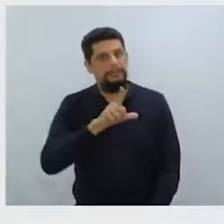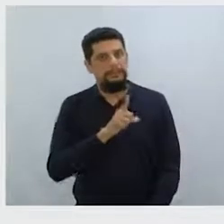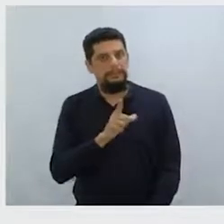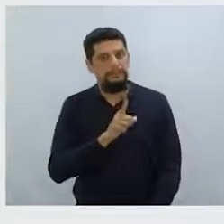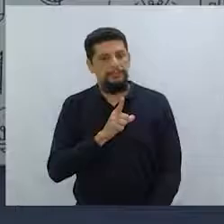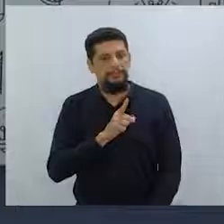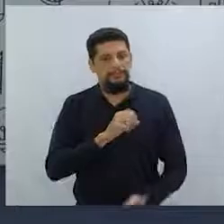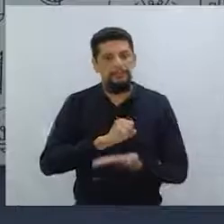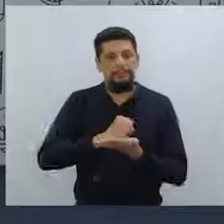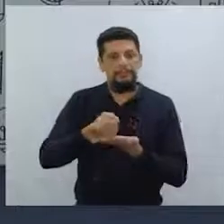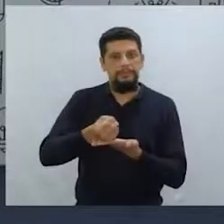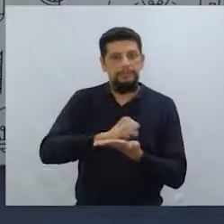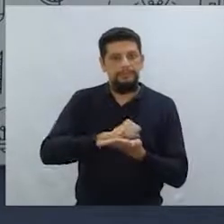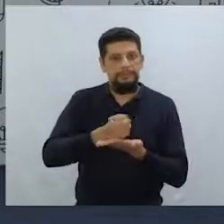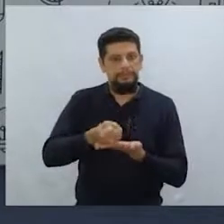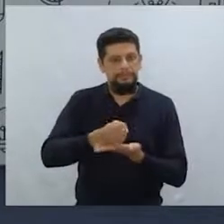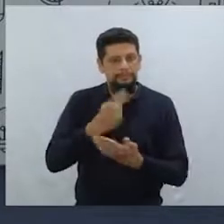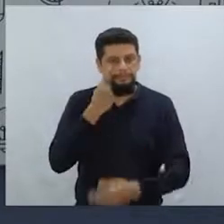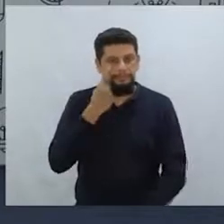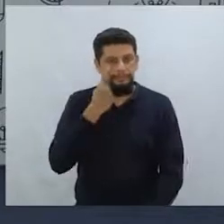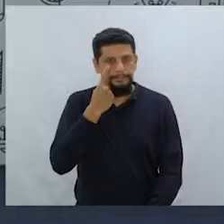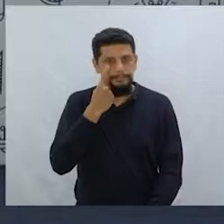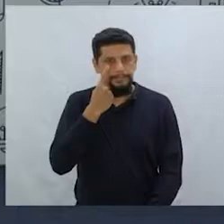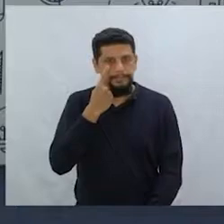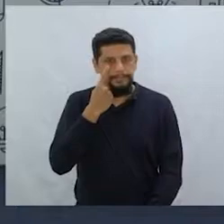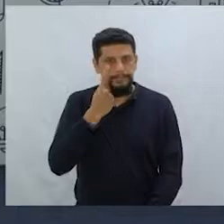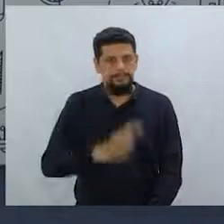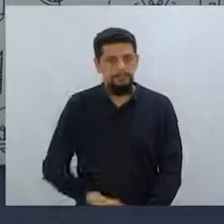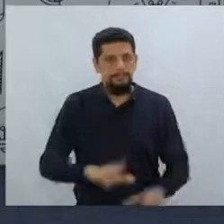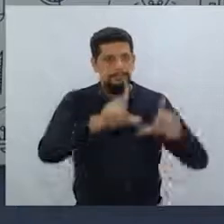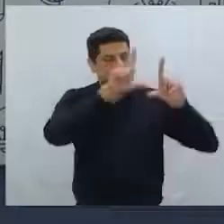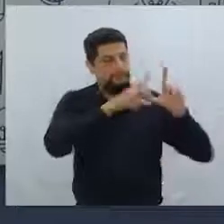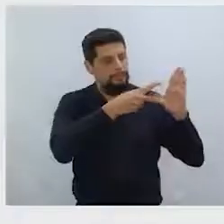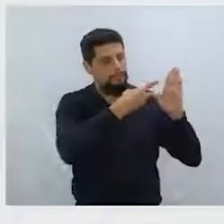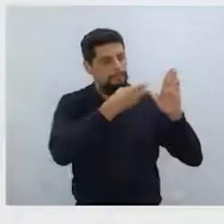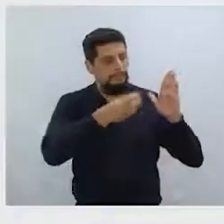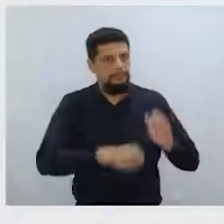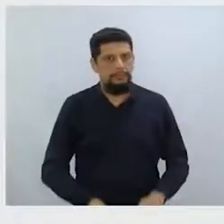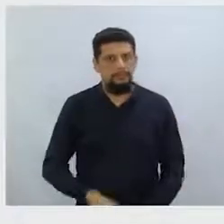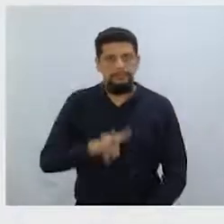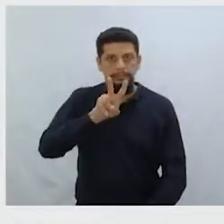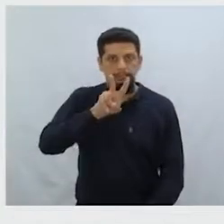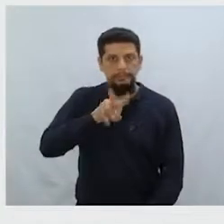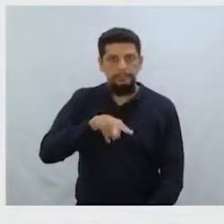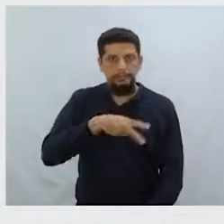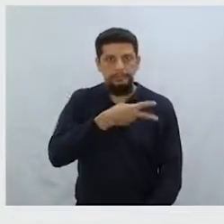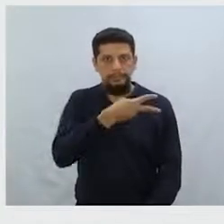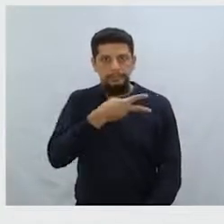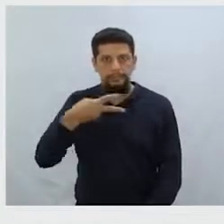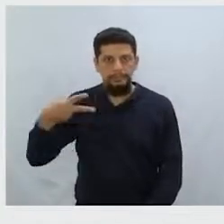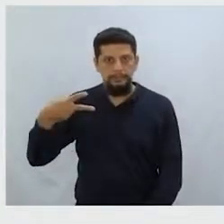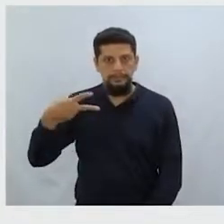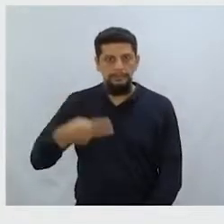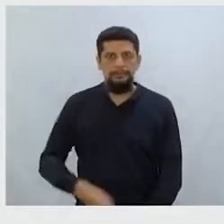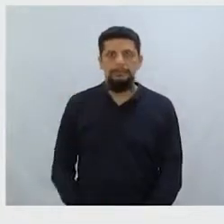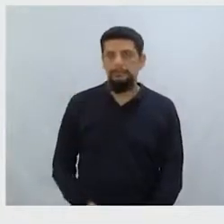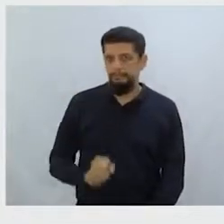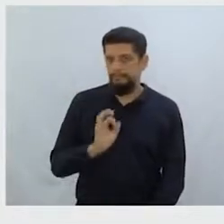nós trouxemos um jogo, vejam aí na tela de vocês, chamado Jogo da Velha.